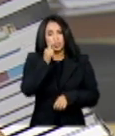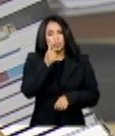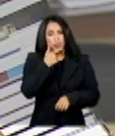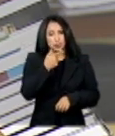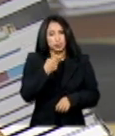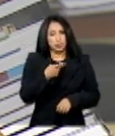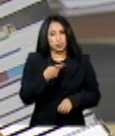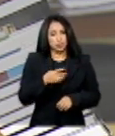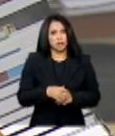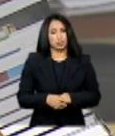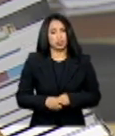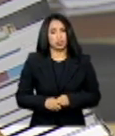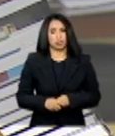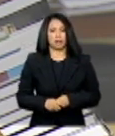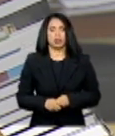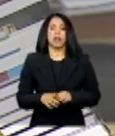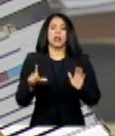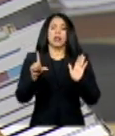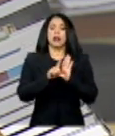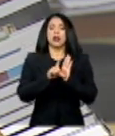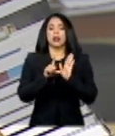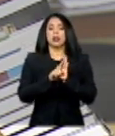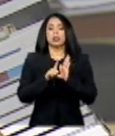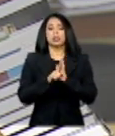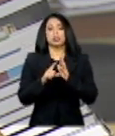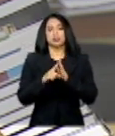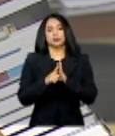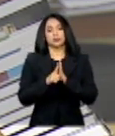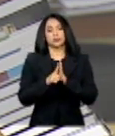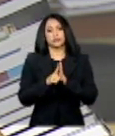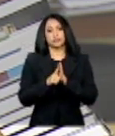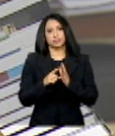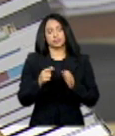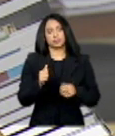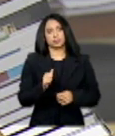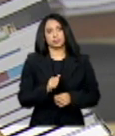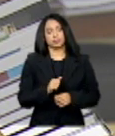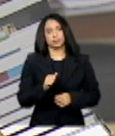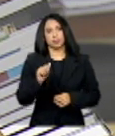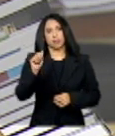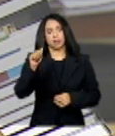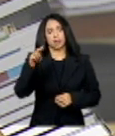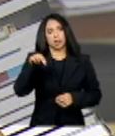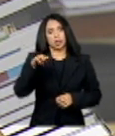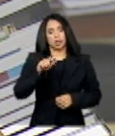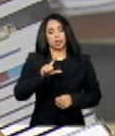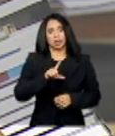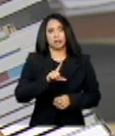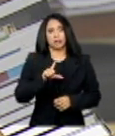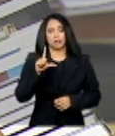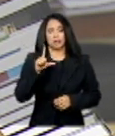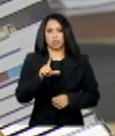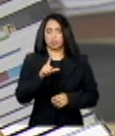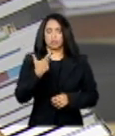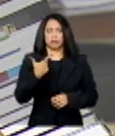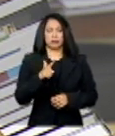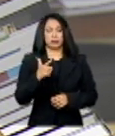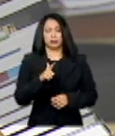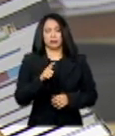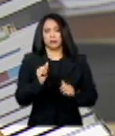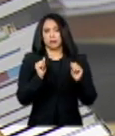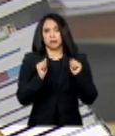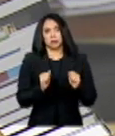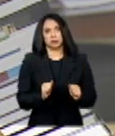surge a legitimação concorrente agência reguladora não tem o poder legiferante